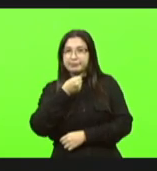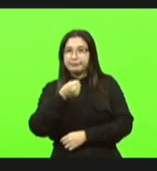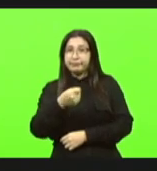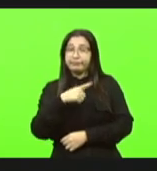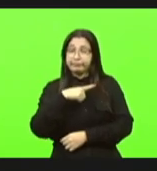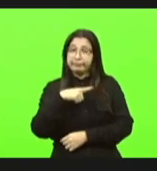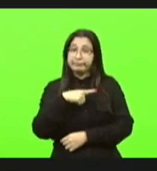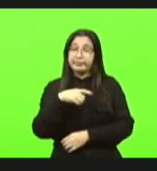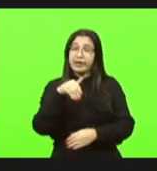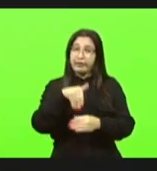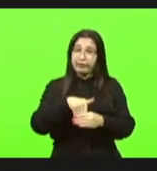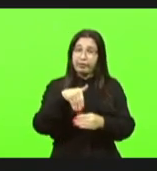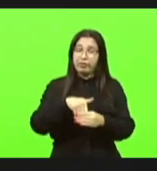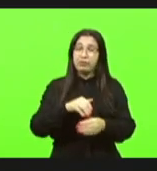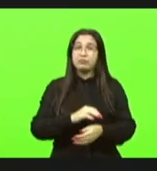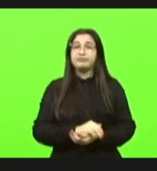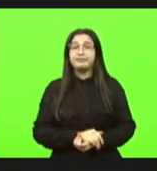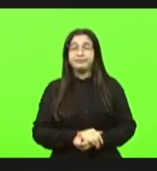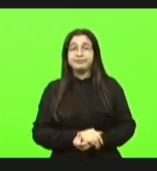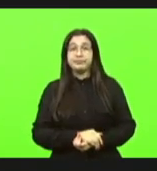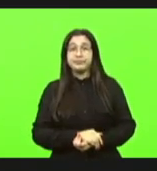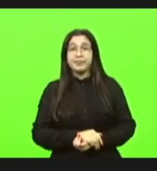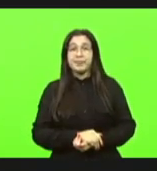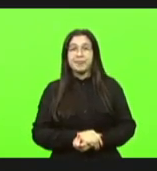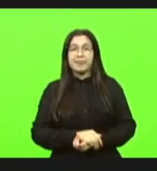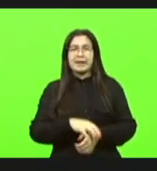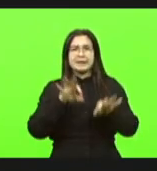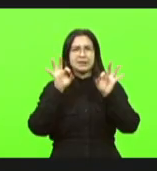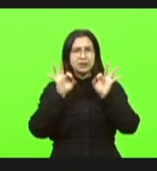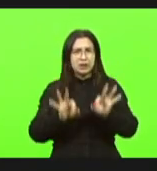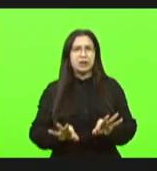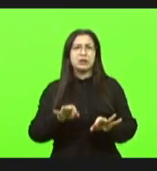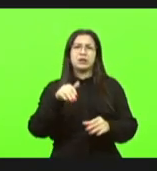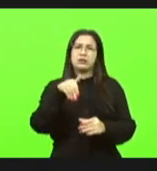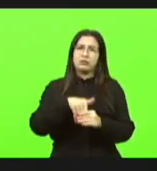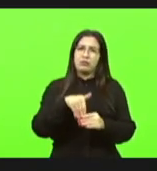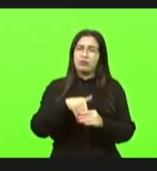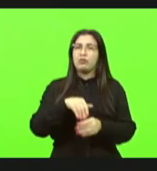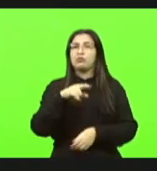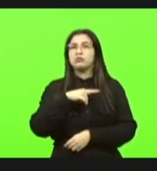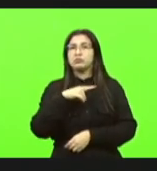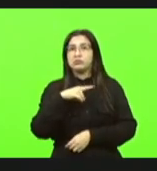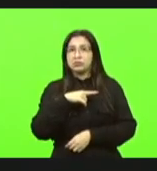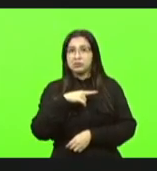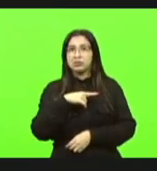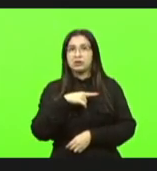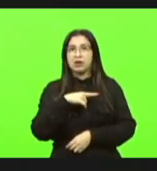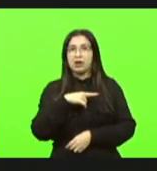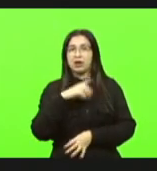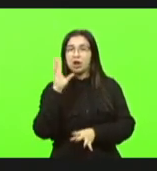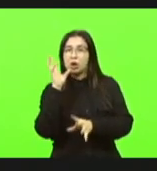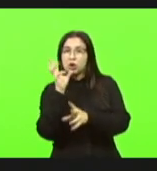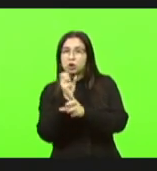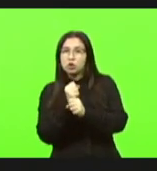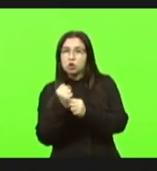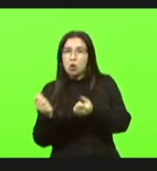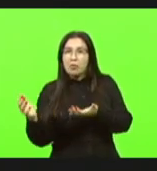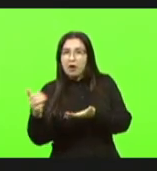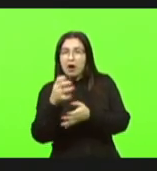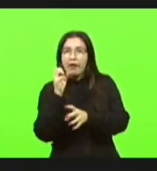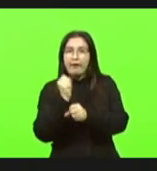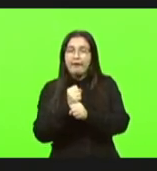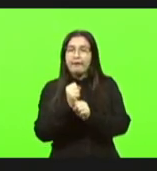e se essa se essa essa certeza de votos que o governo tem lhe conferiu essa esse